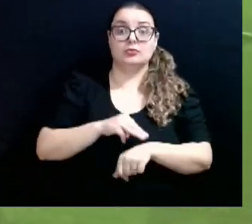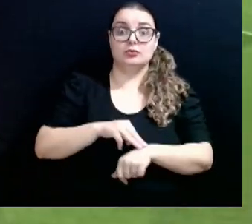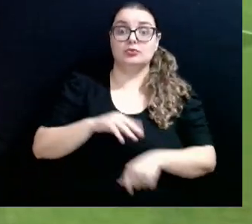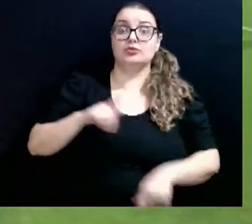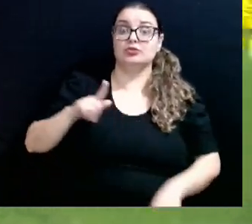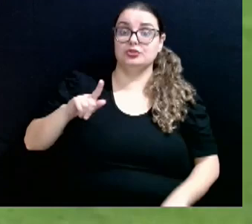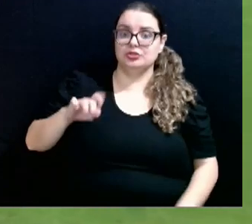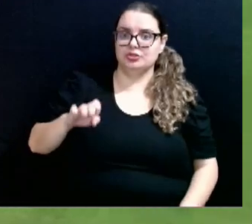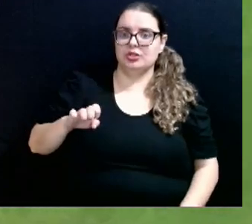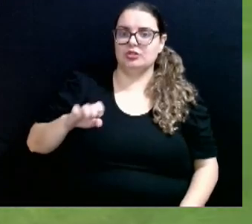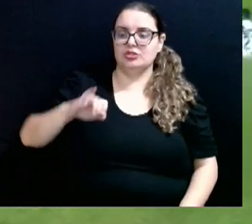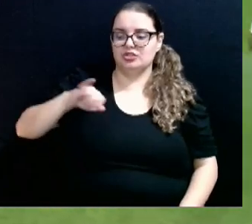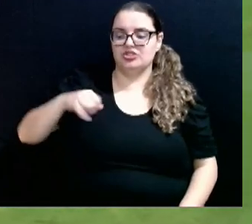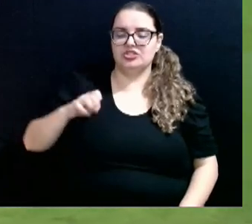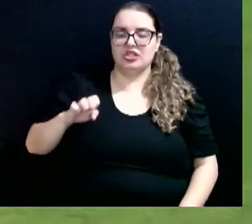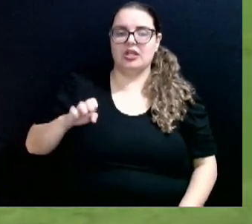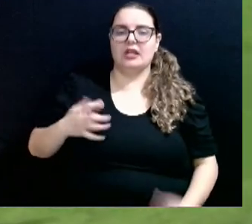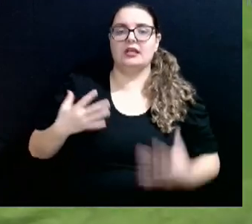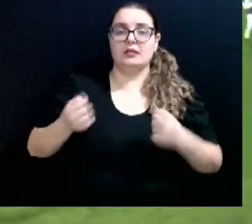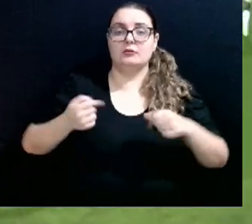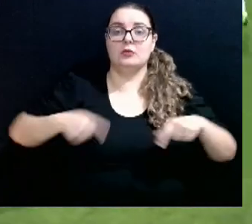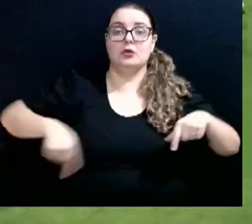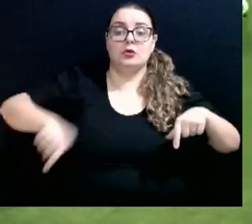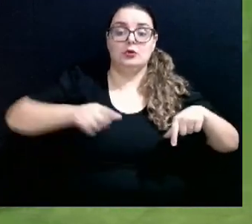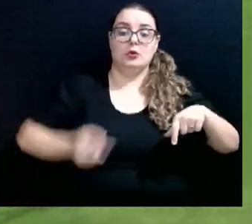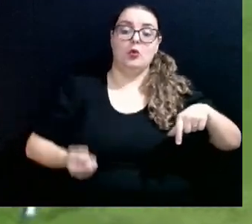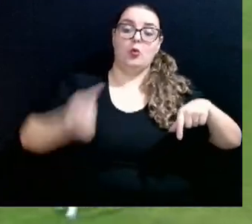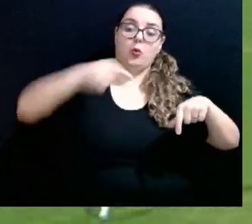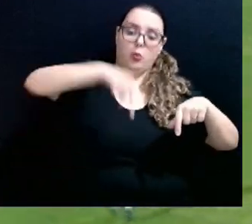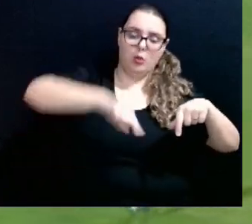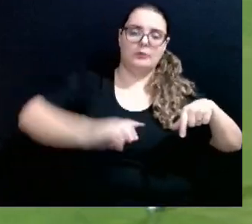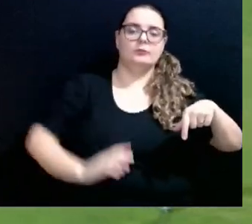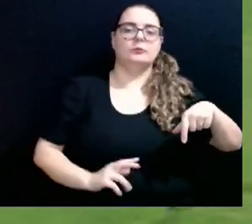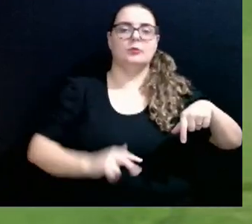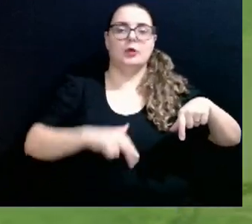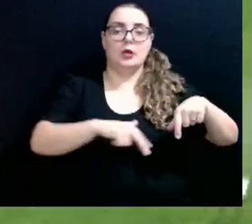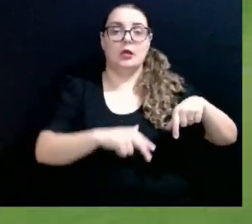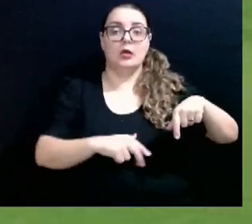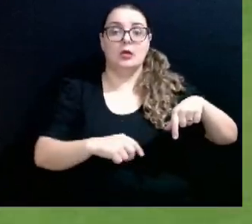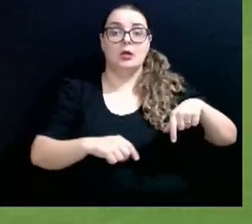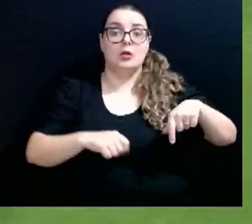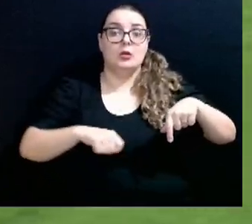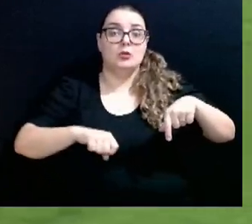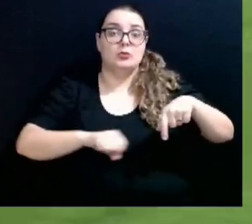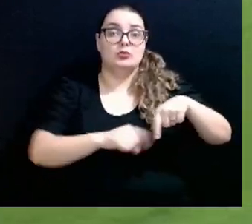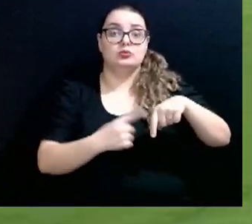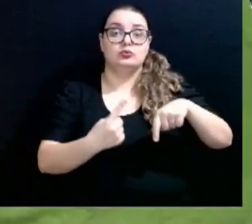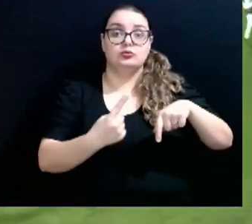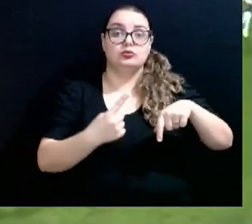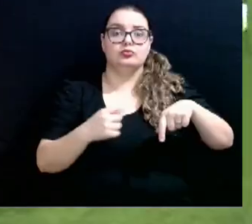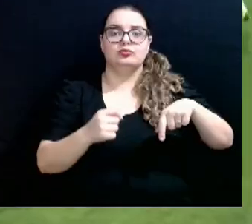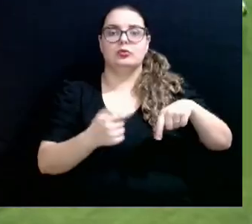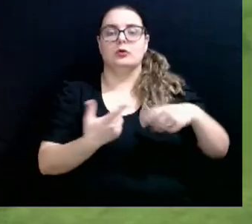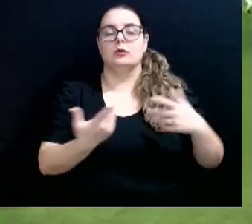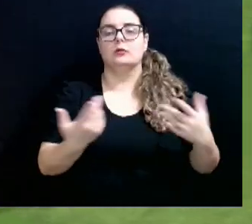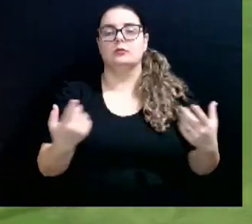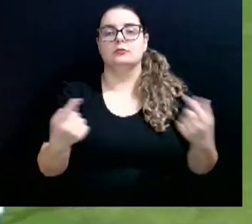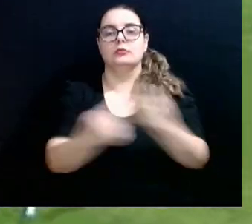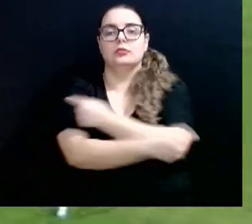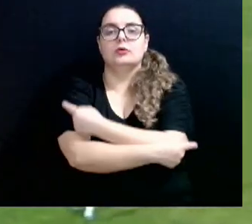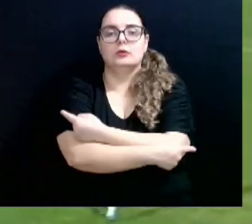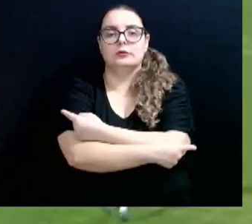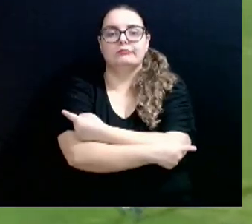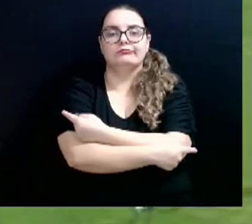área, deu um chapéu no zagueiro e na hora de tirar o 10 e marcar o golaço, chutou todo